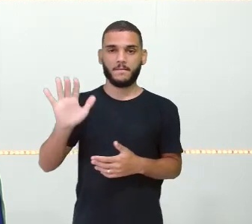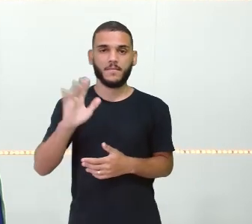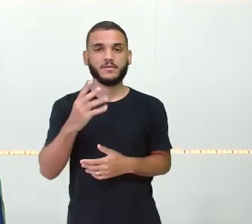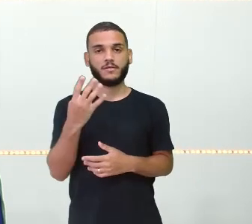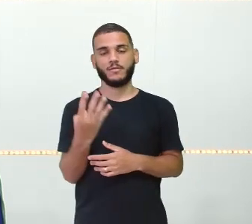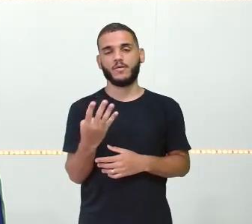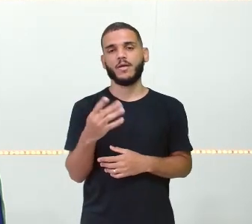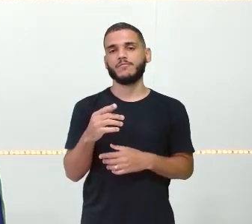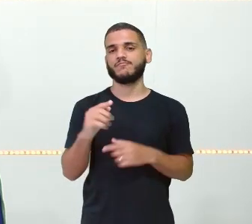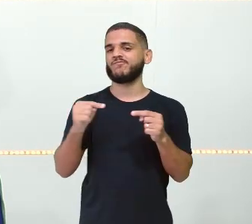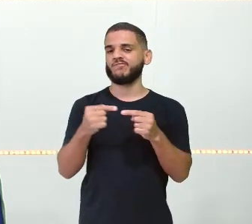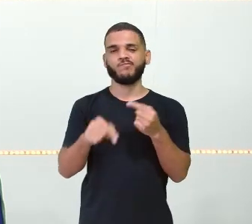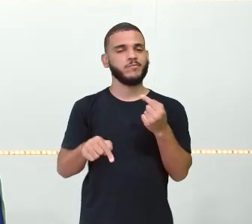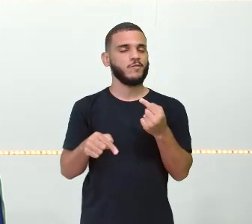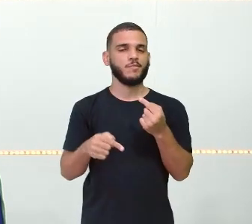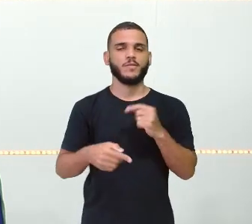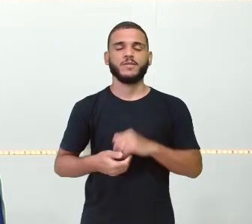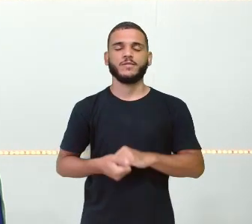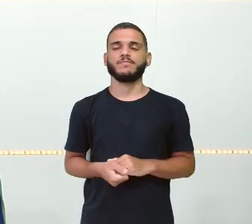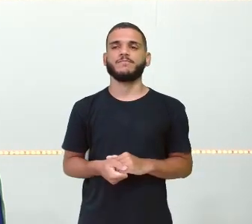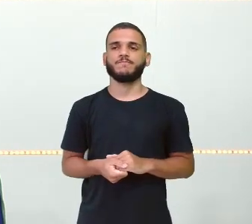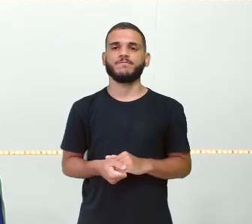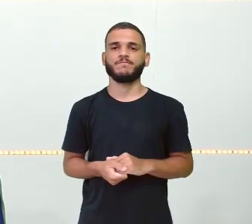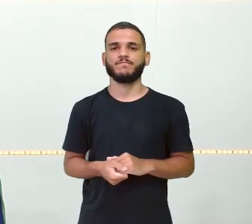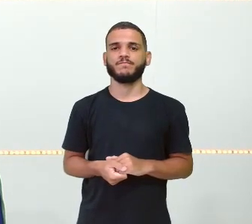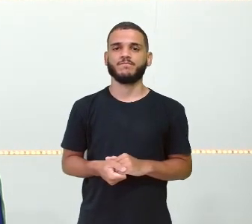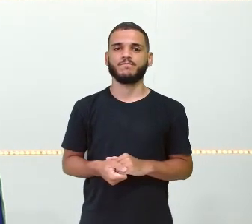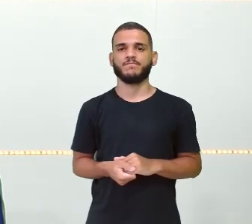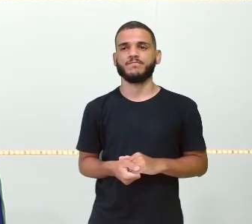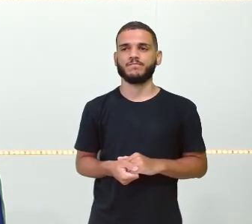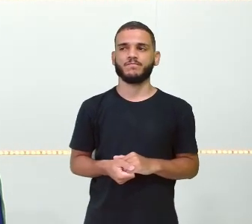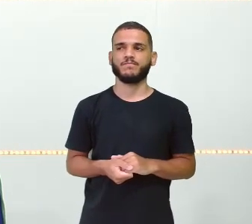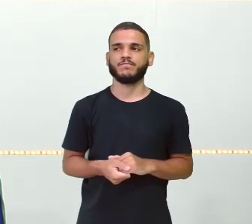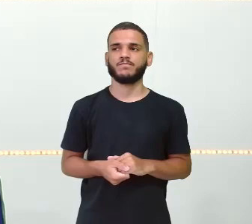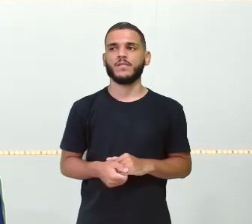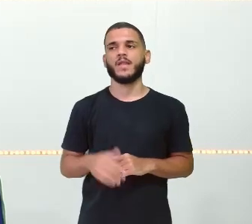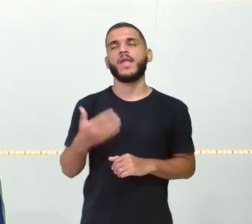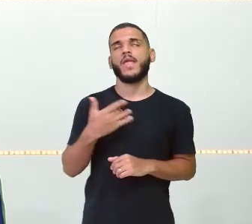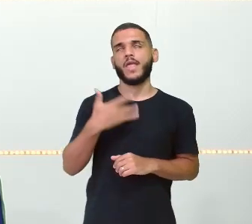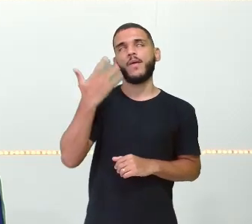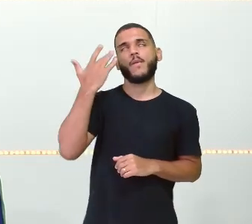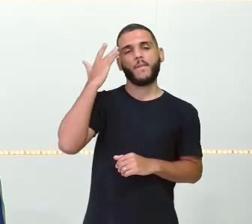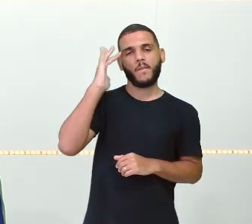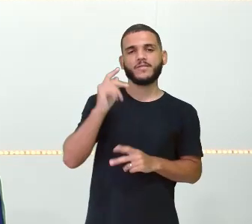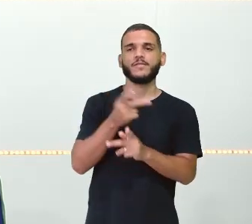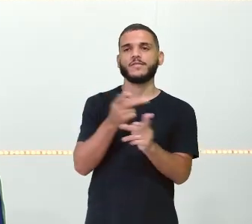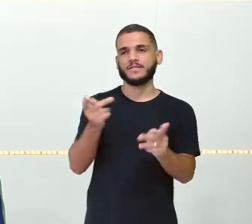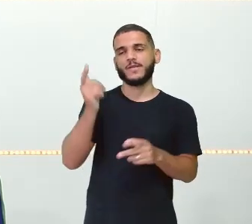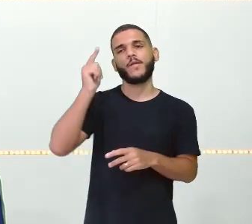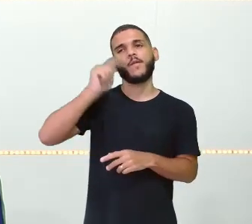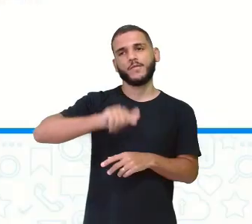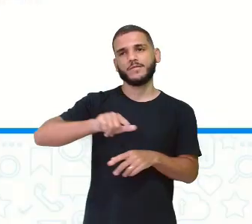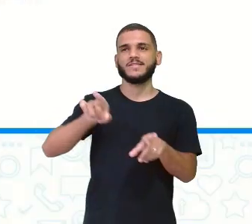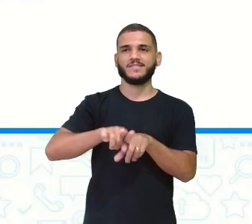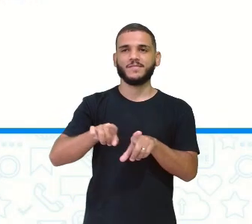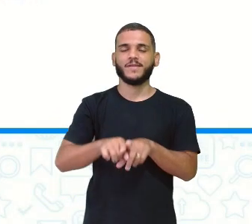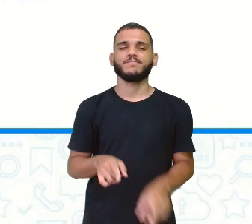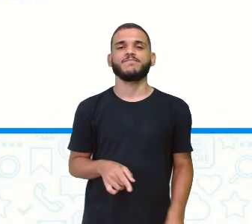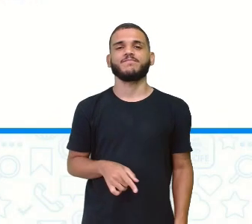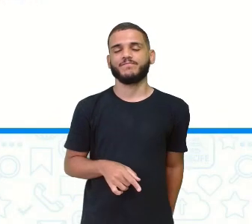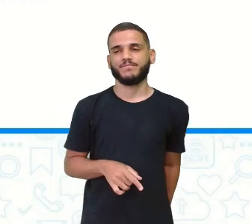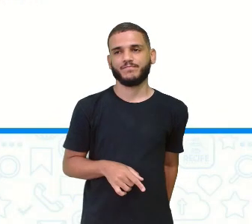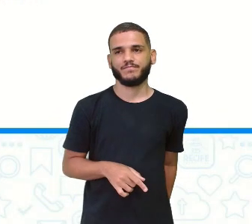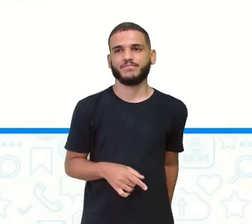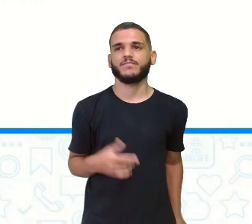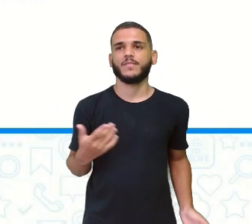é a figura que não corresponde à face do cubo. Tenho certeza que vocês aí em casa já acertaram também.